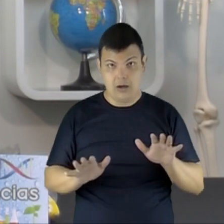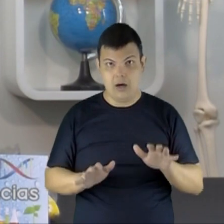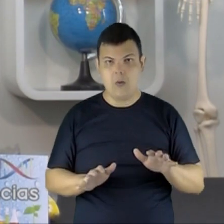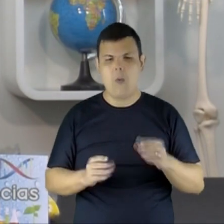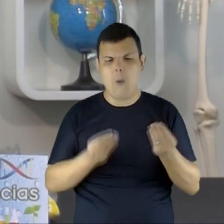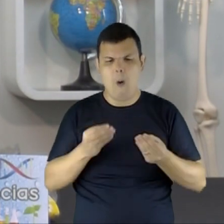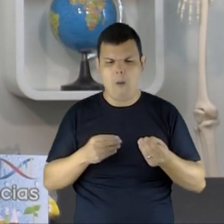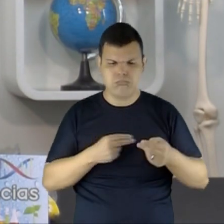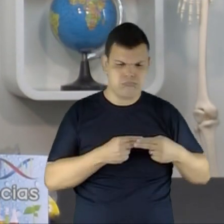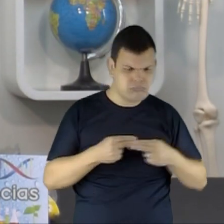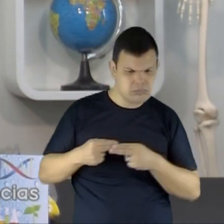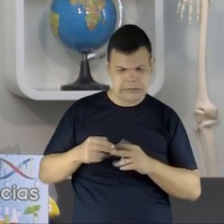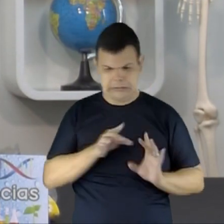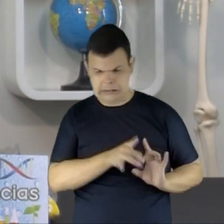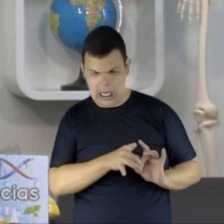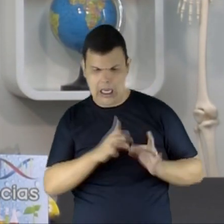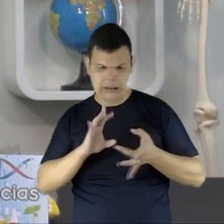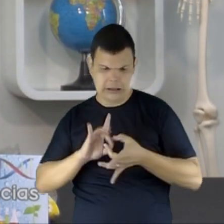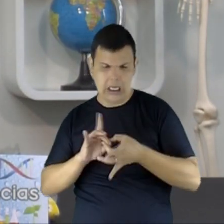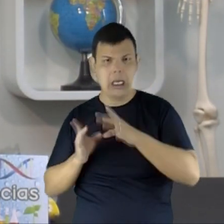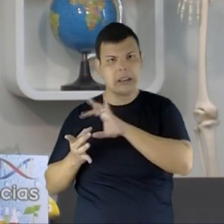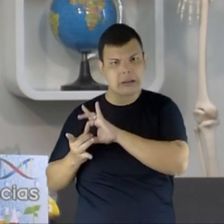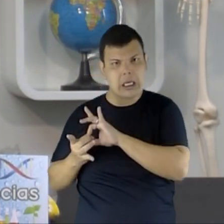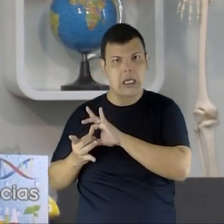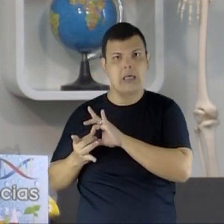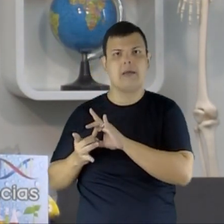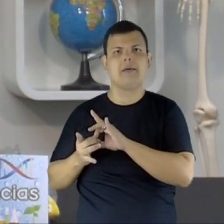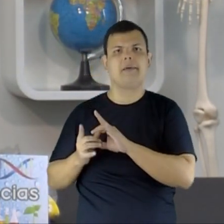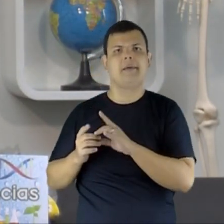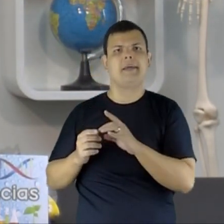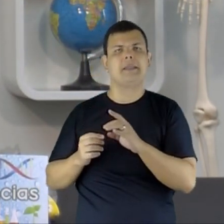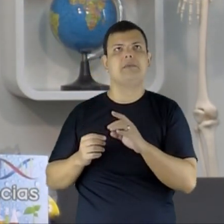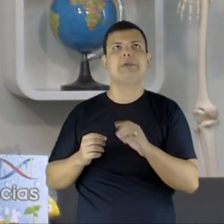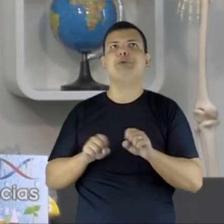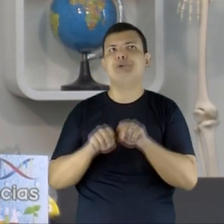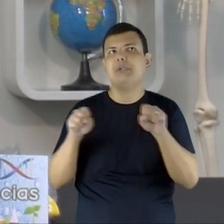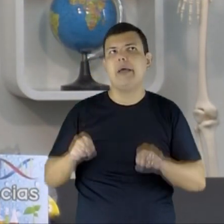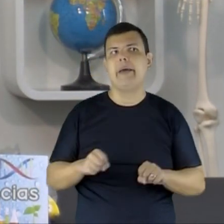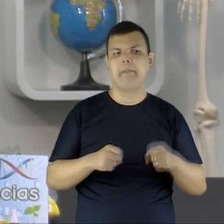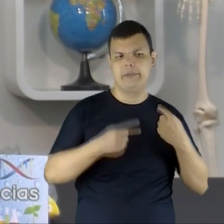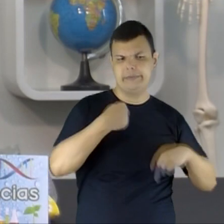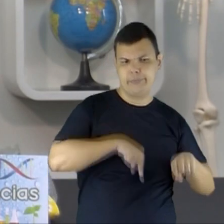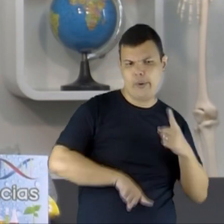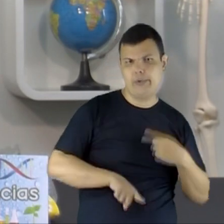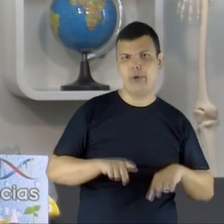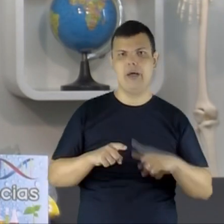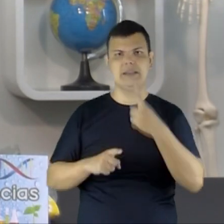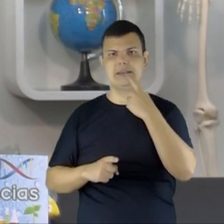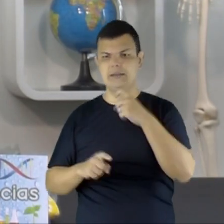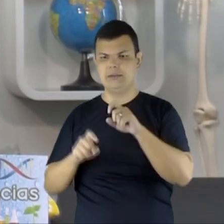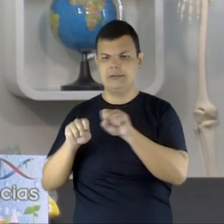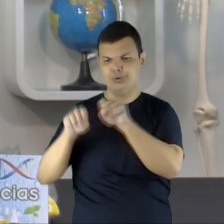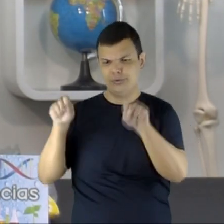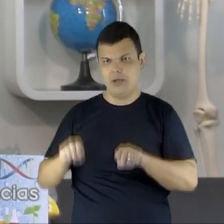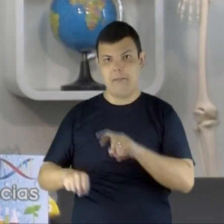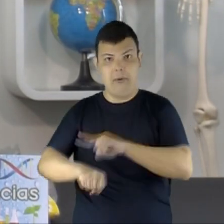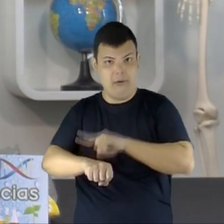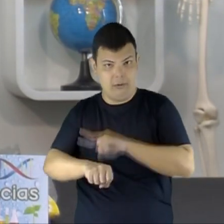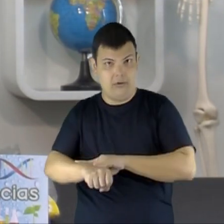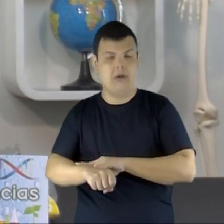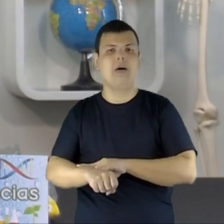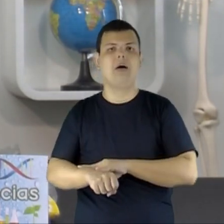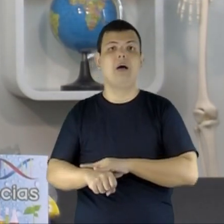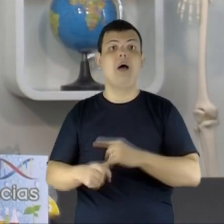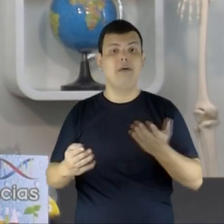funciona interligado o sistema circulatório e o sistema urinário, a gente vai assistir agora mais um vídeo